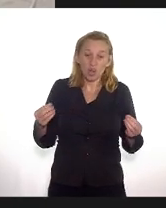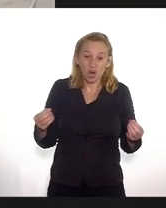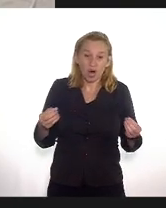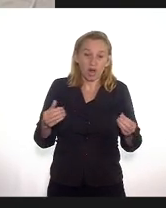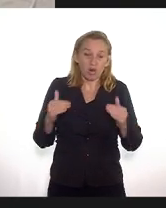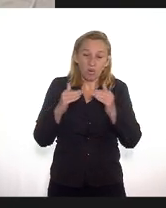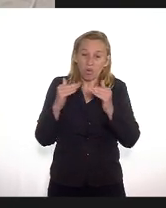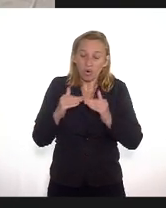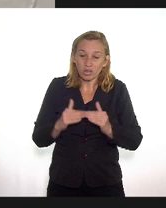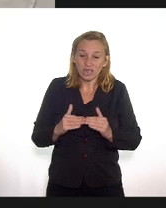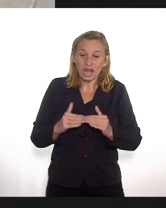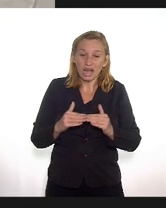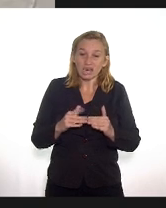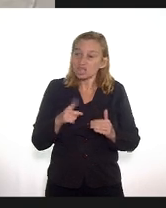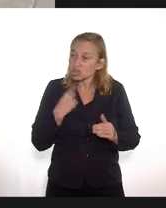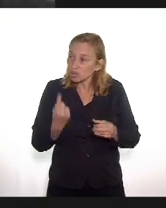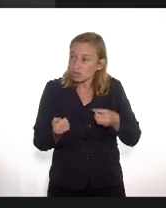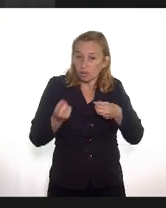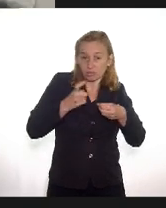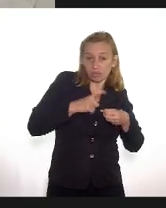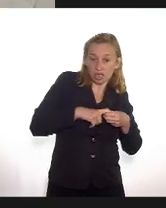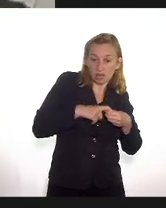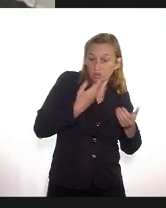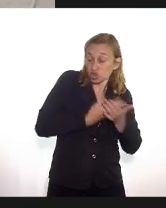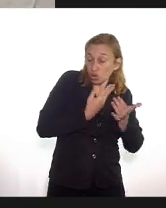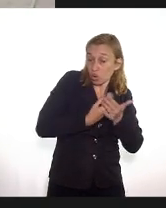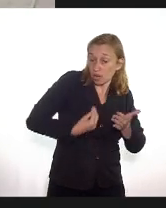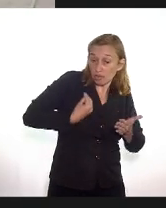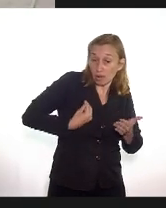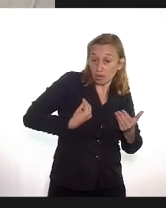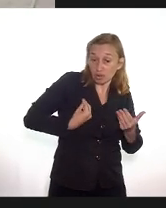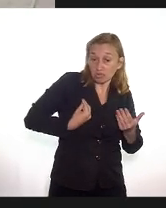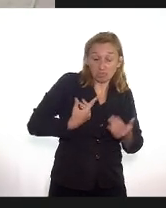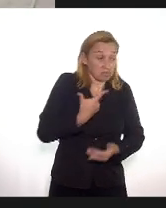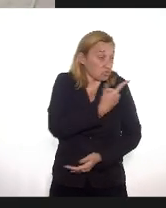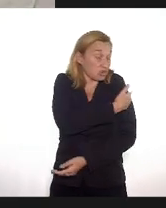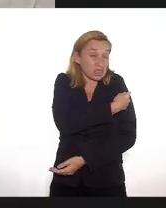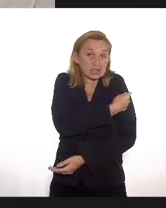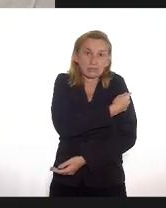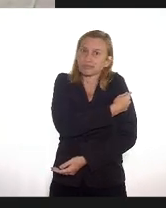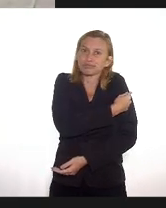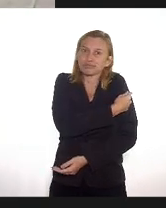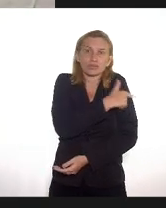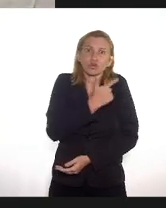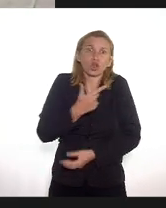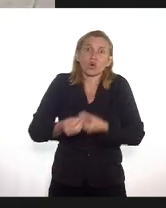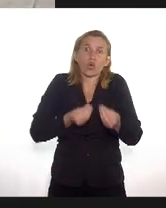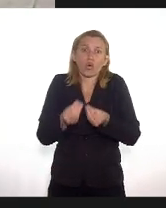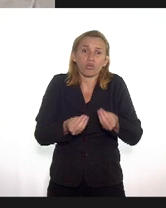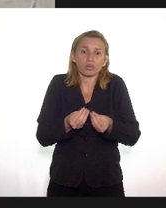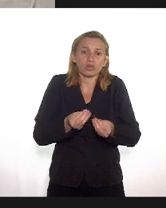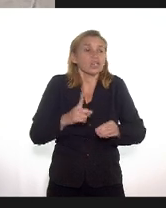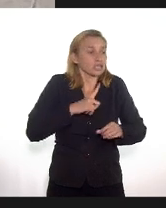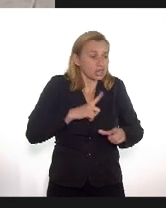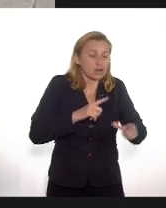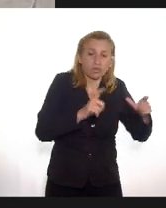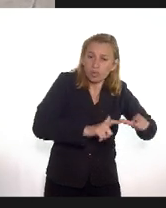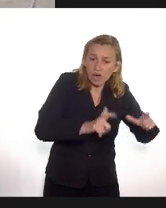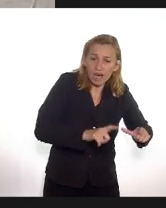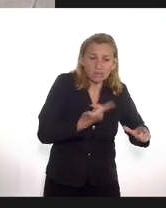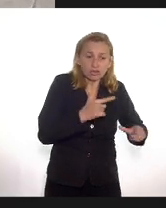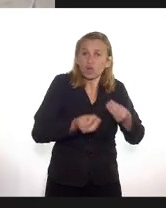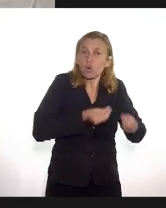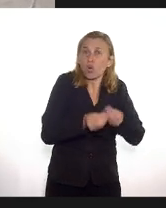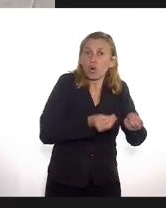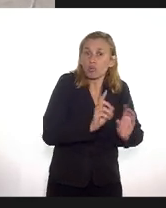os mediadores, os servidores, os terceirizados retornem aos polos, porque muitos polos não têm condição de funcionar. A